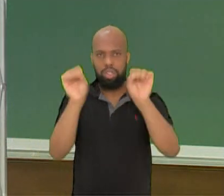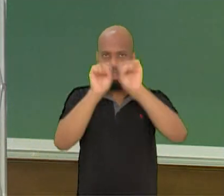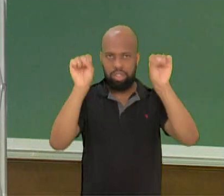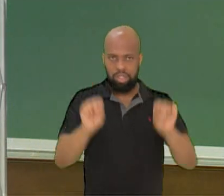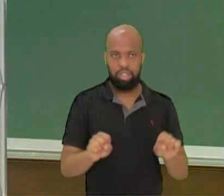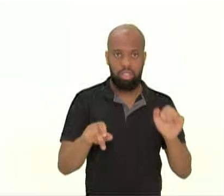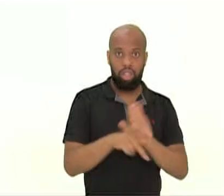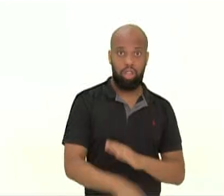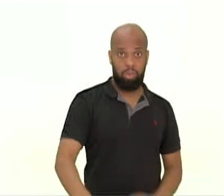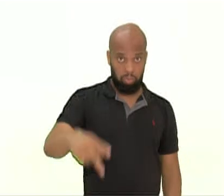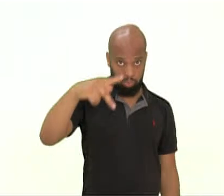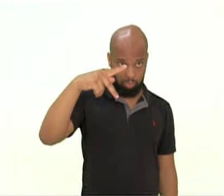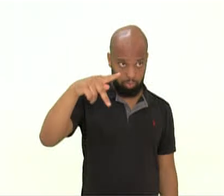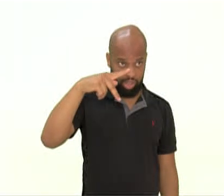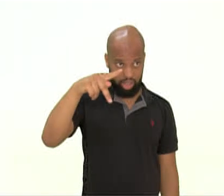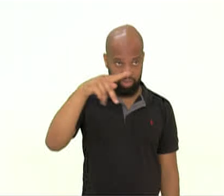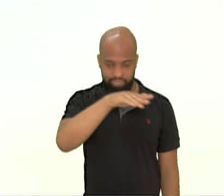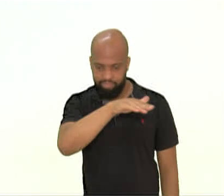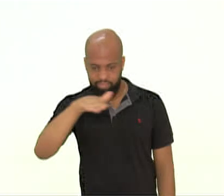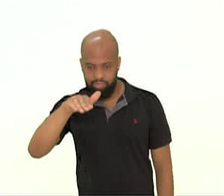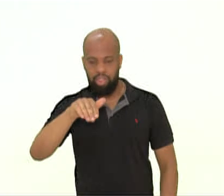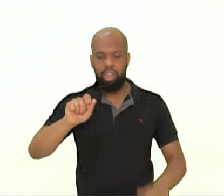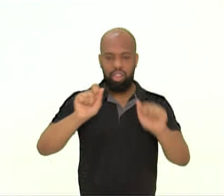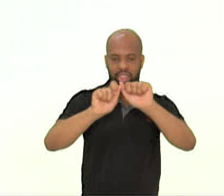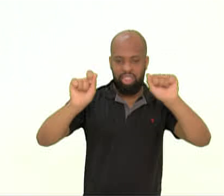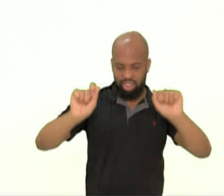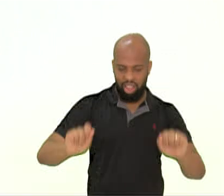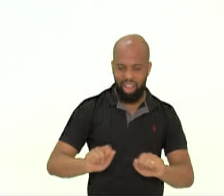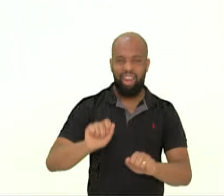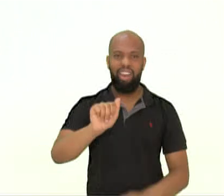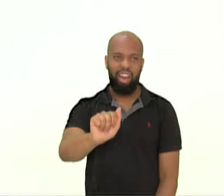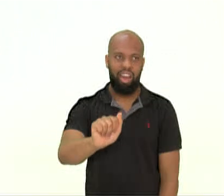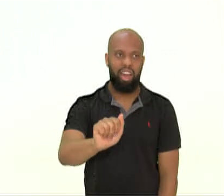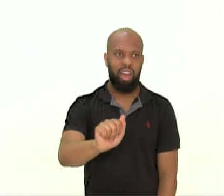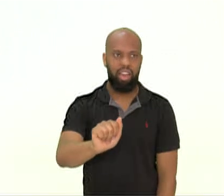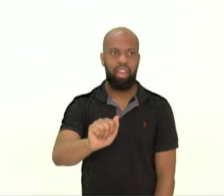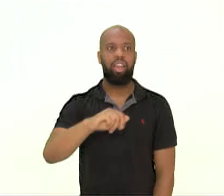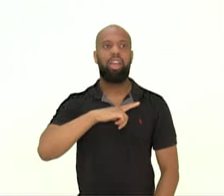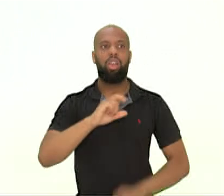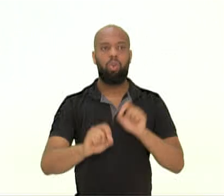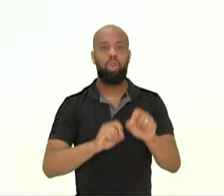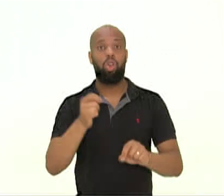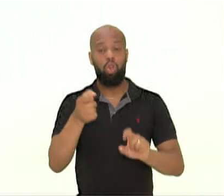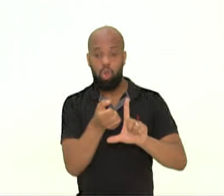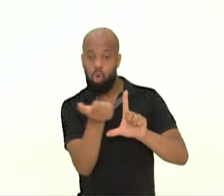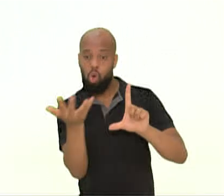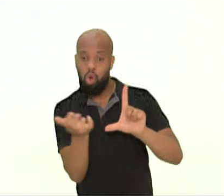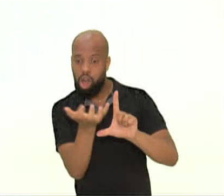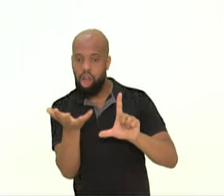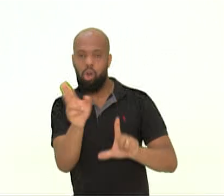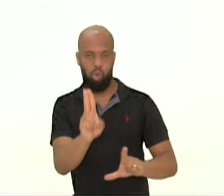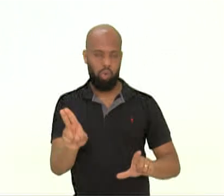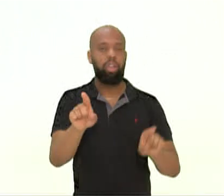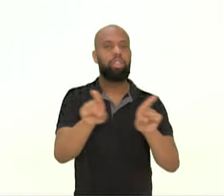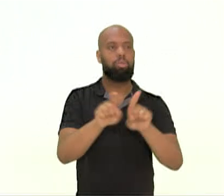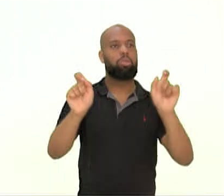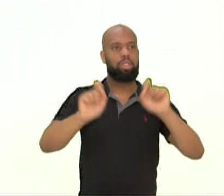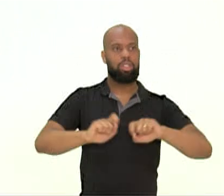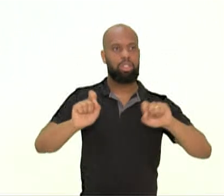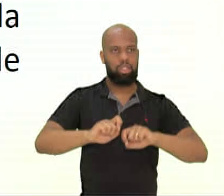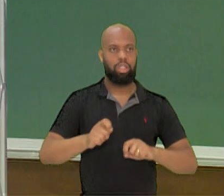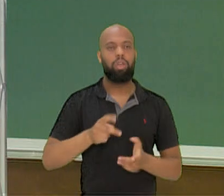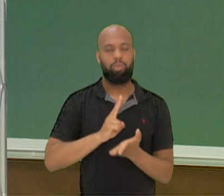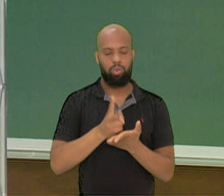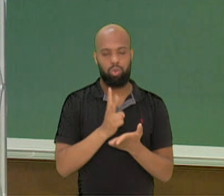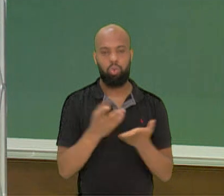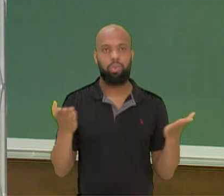da potência por unidade de área. E aí, para a gente estar trabalhando, é uma escala logarítmica que a gente acaba utilizando, certo? Vamos avançar